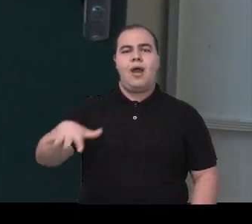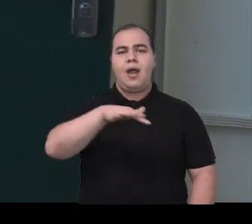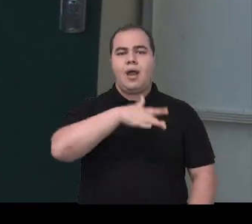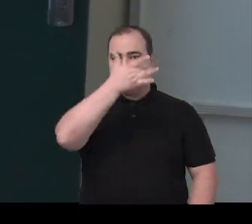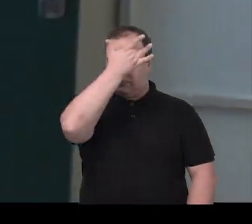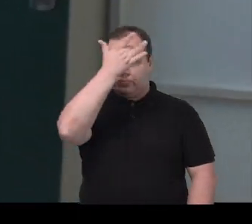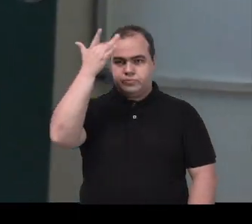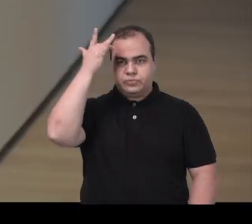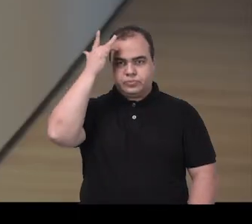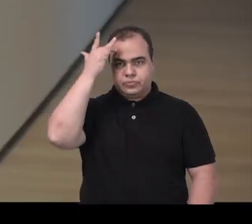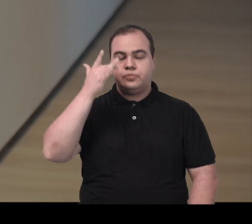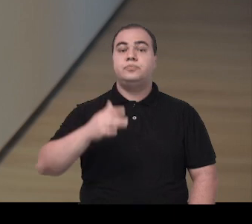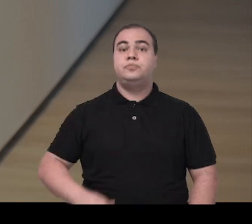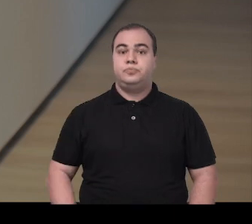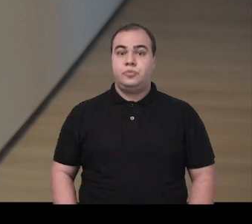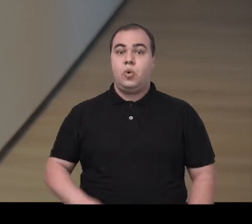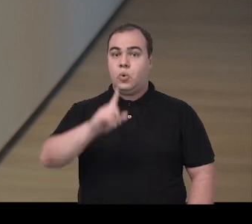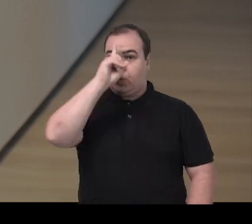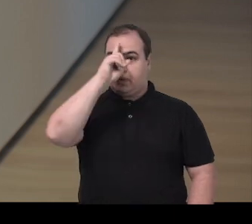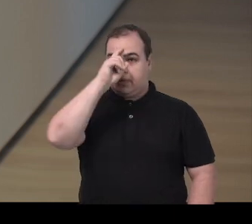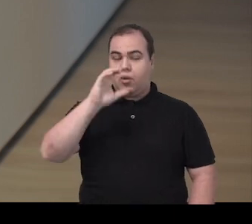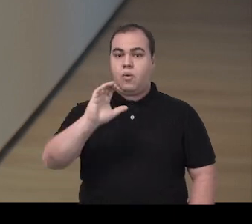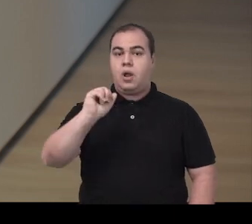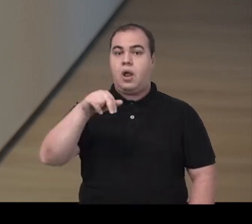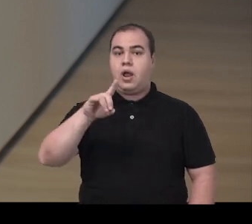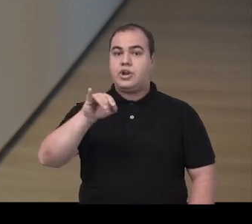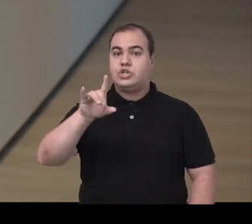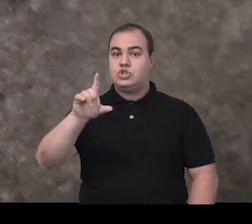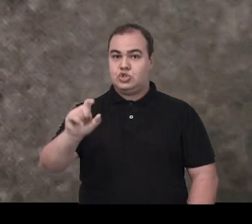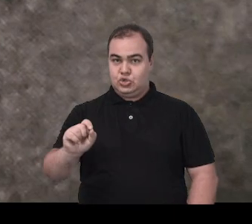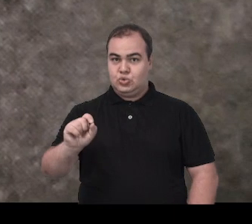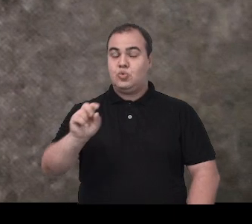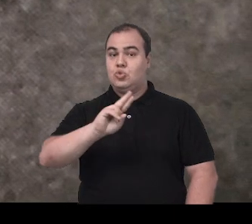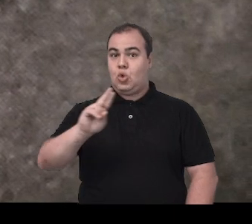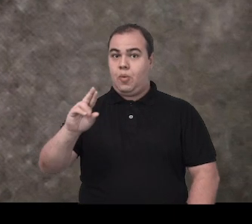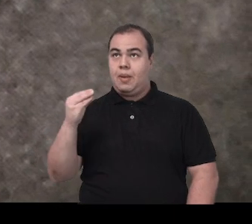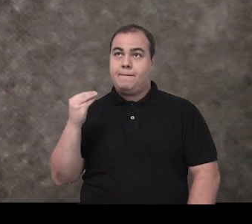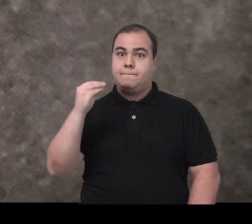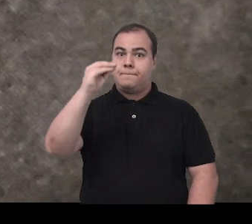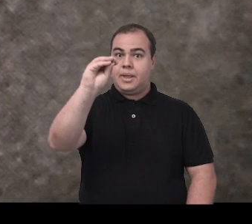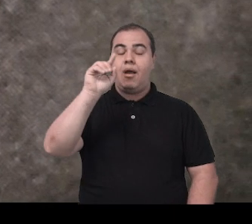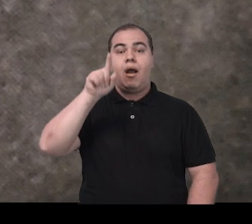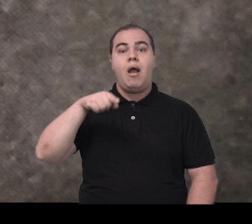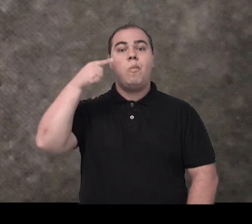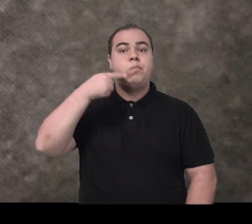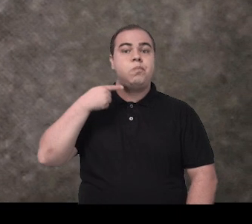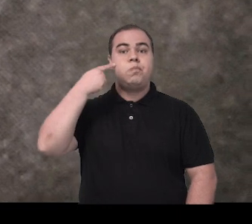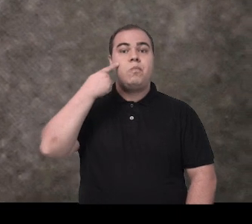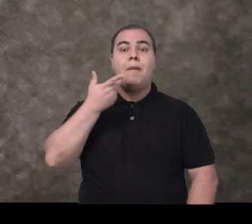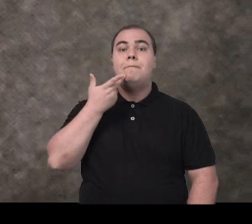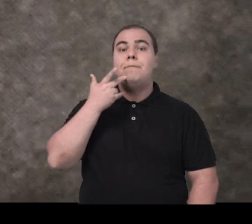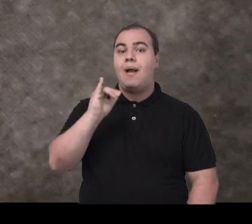saúde mental. O nome do Cândido hoje é o Dr. Cândido Ferreira, foi um advogado e pai da